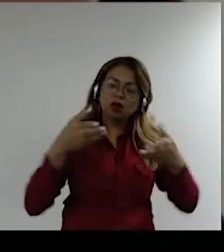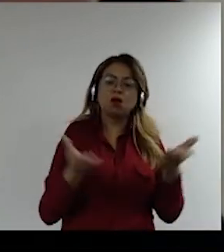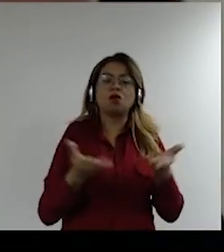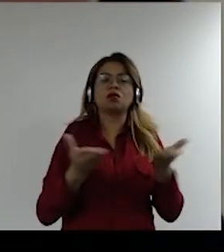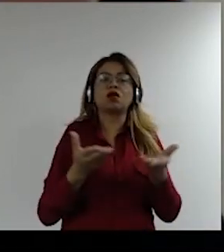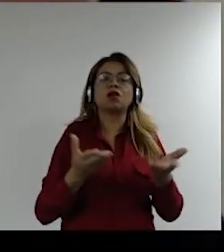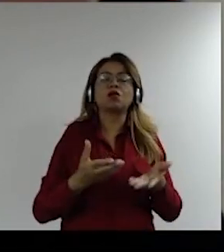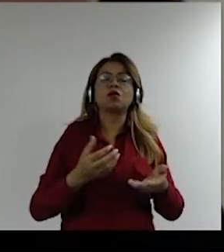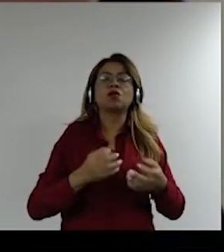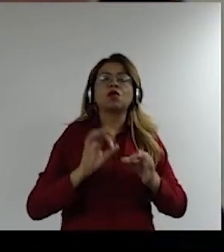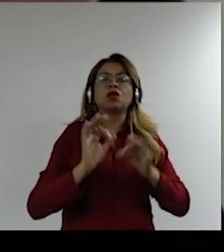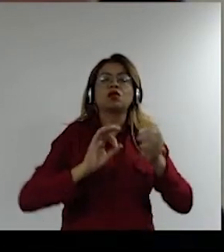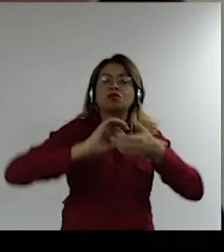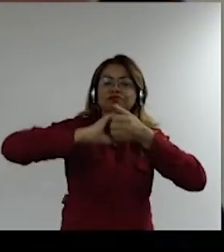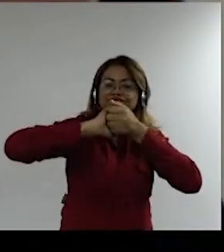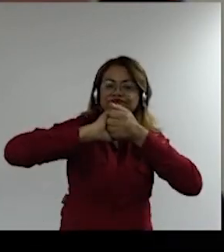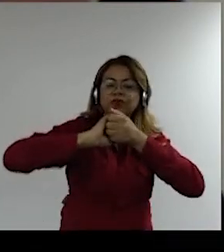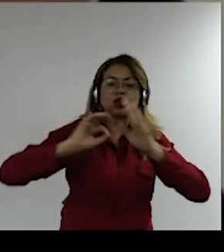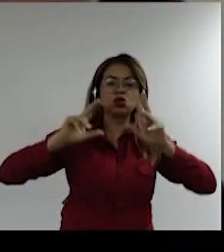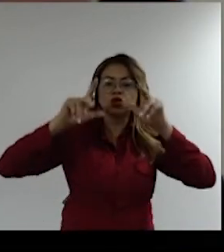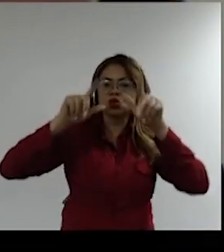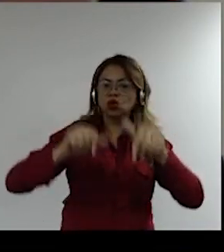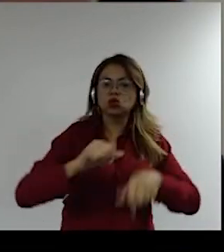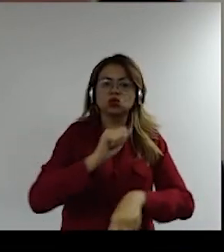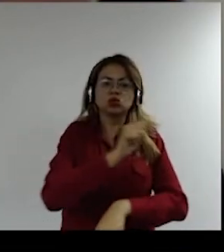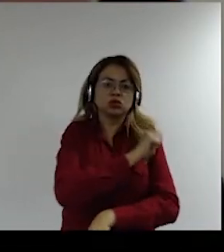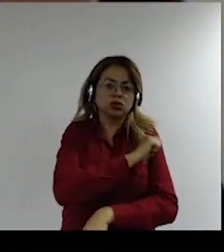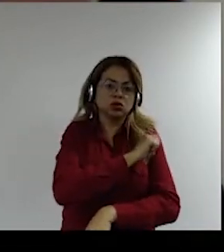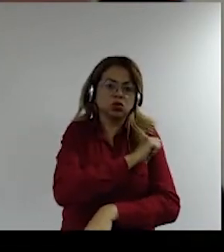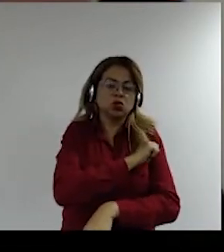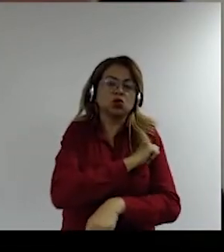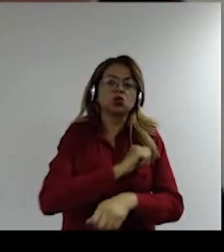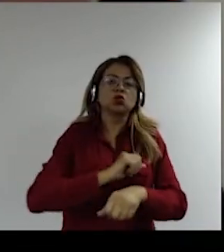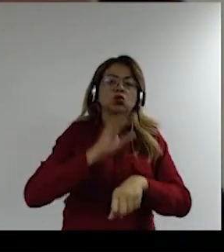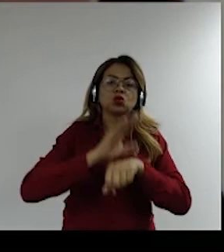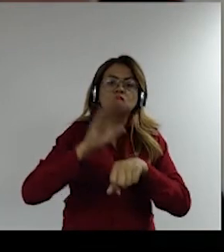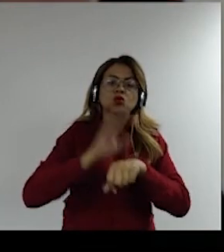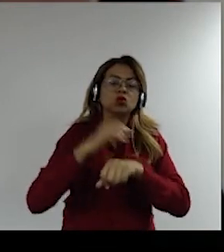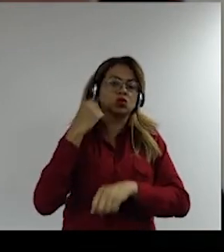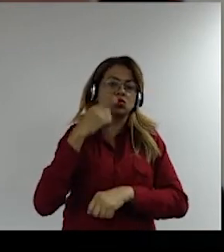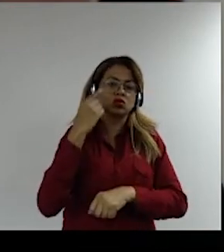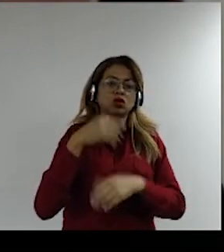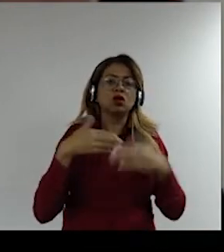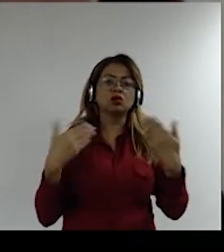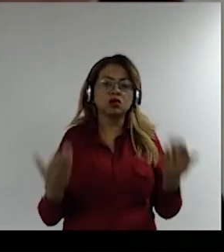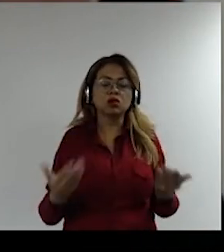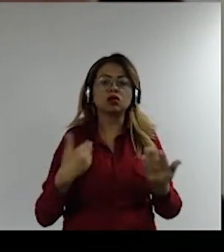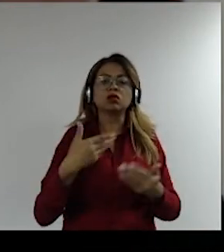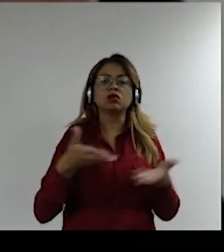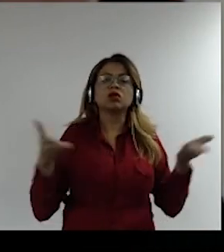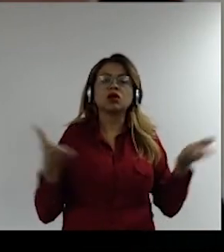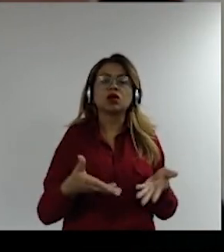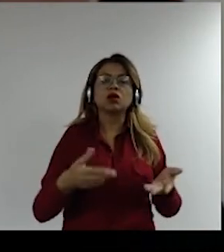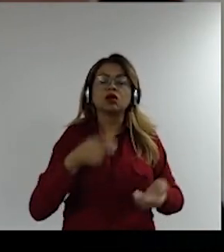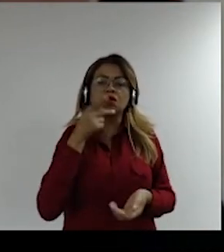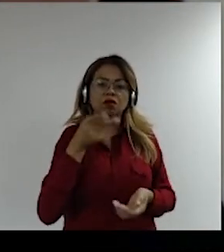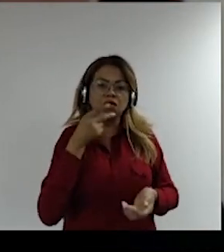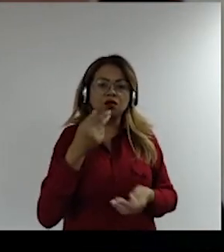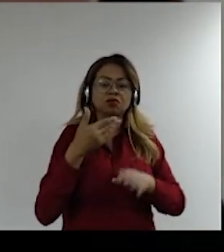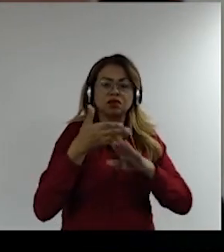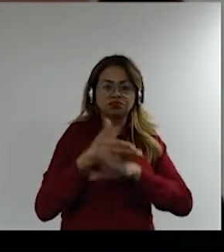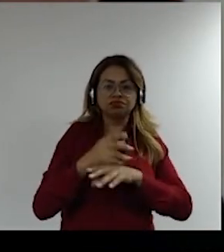os estudantes de Direito, estudantes no geral do Brasil, mas eu quero fazer um comentário